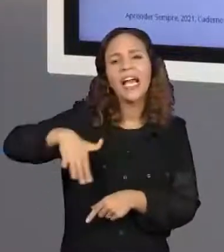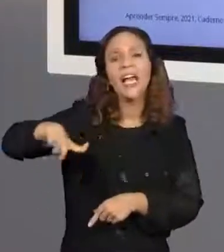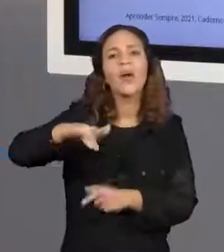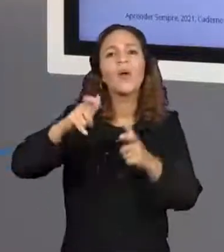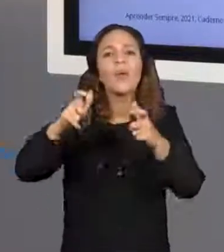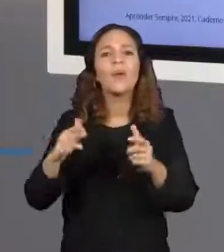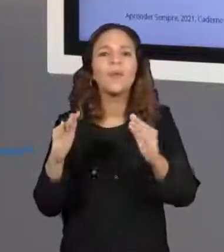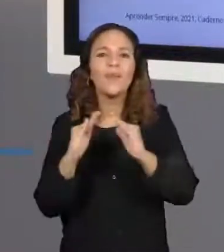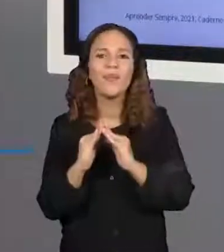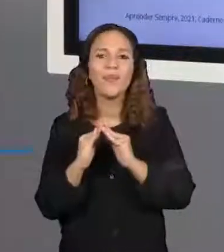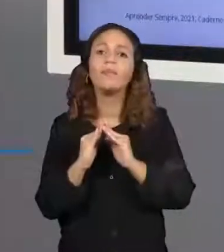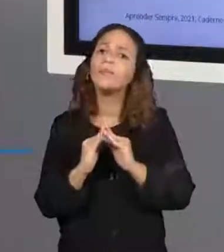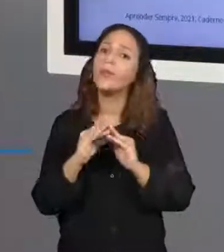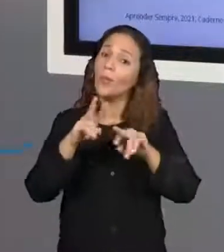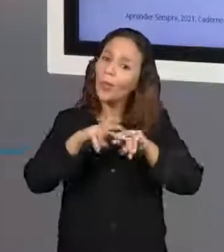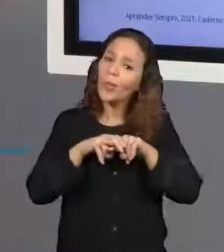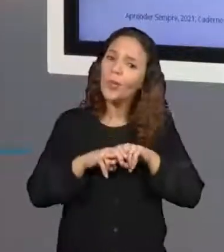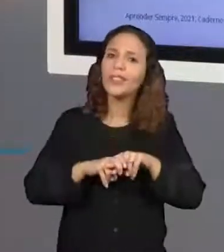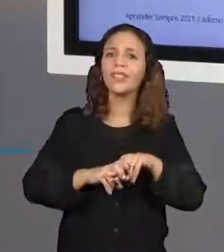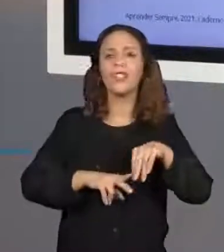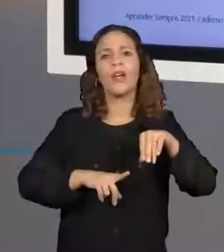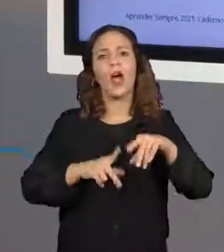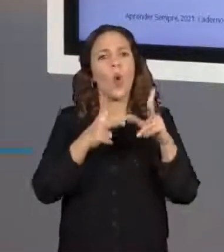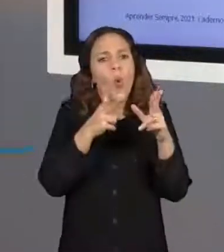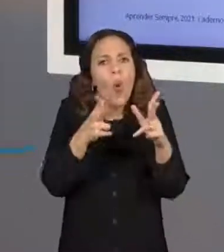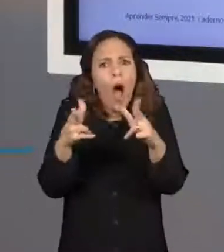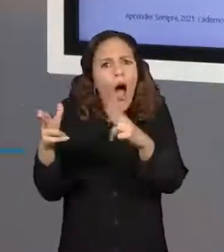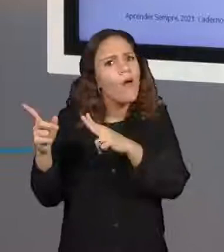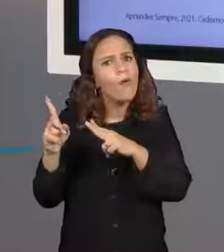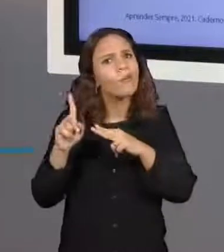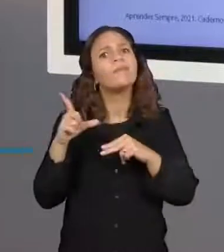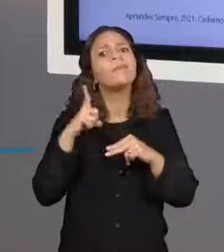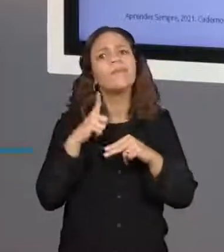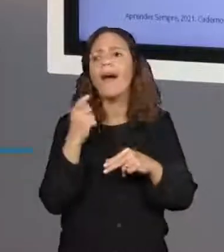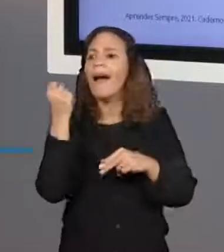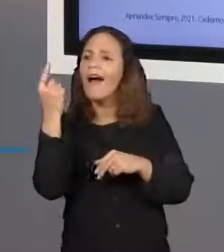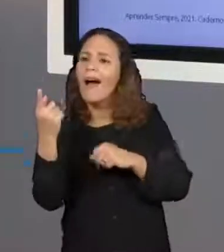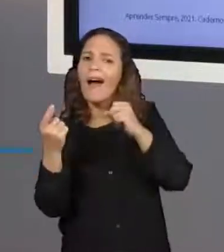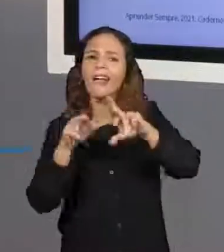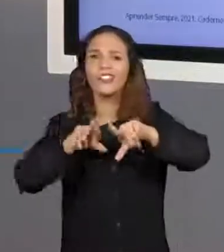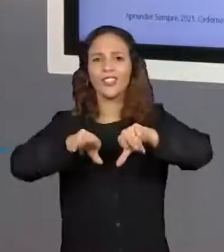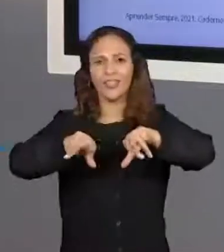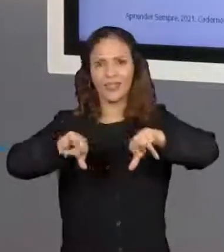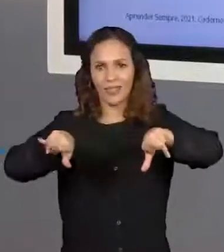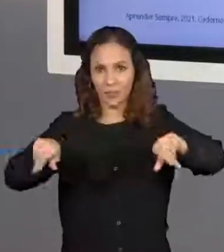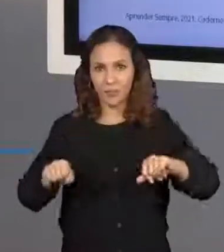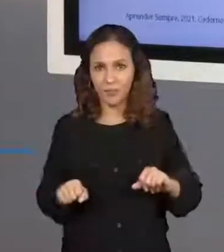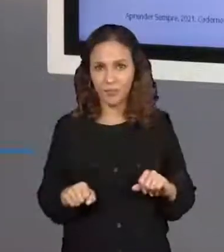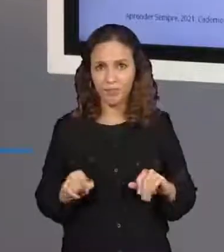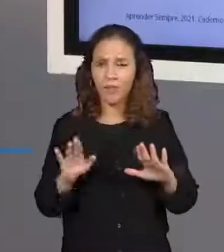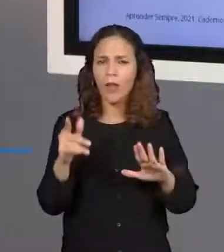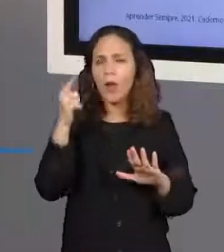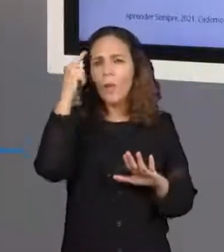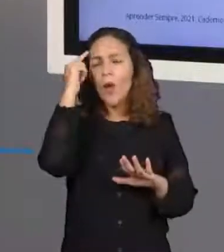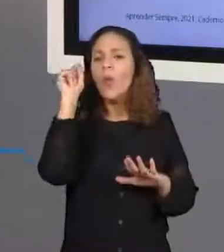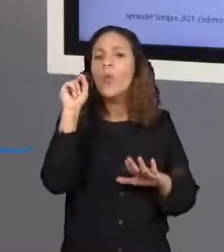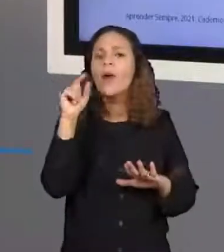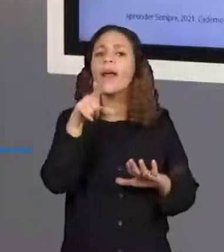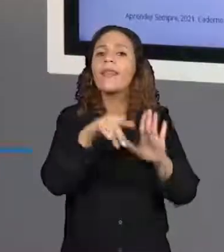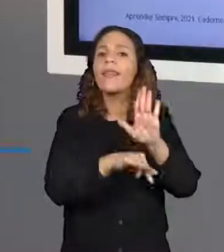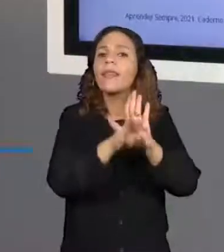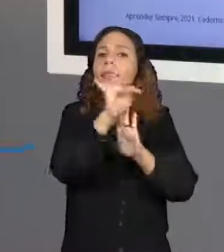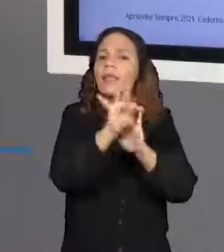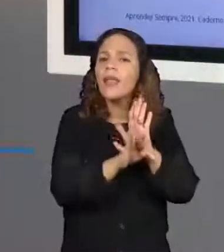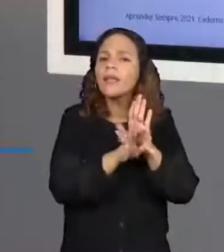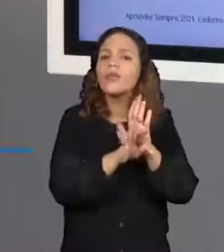receitas têm muitas variações, é uma outra característica desse gênero. Mas vamos pensar aí na estrutura do texto. Então,